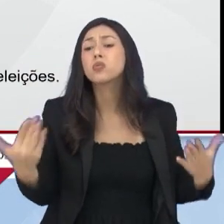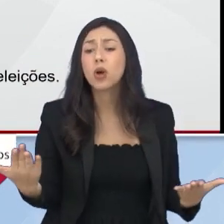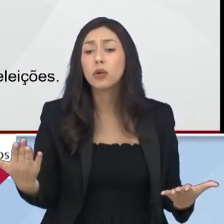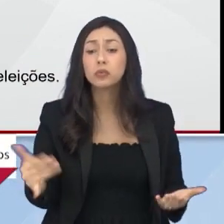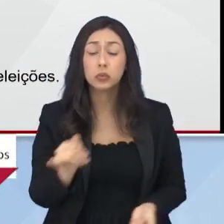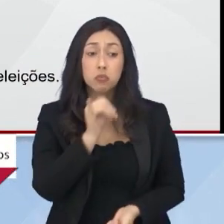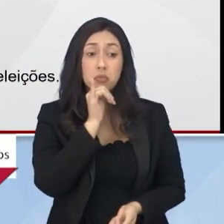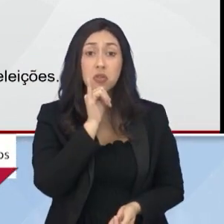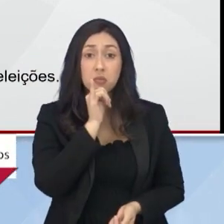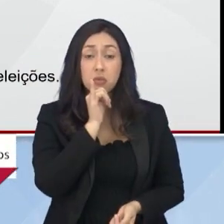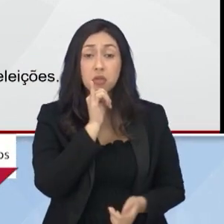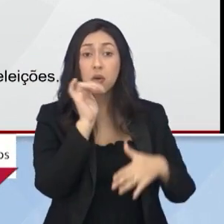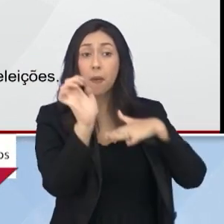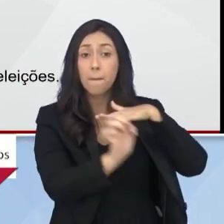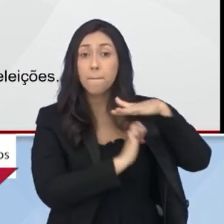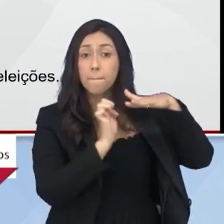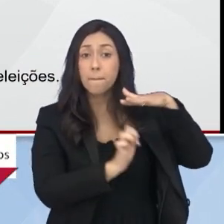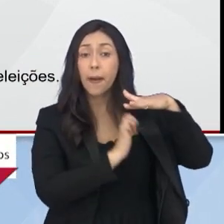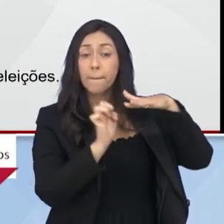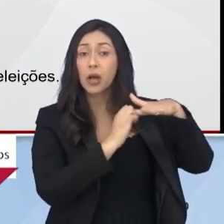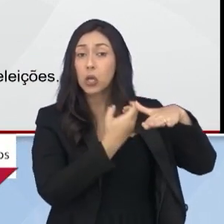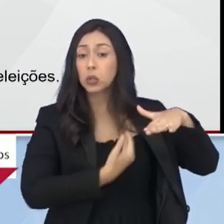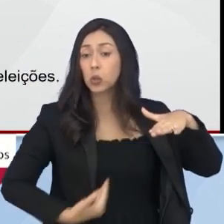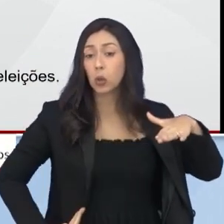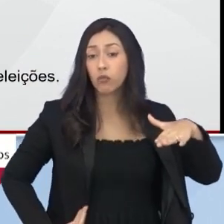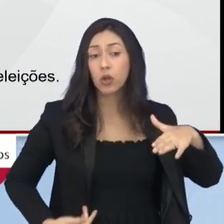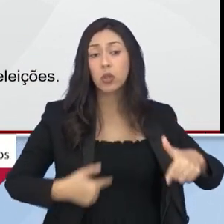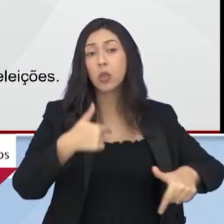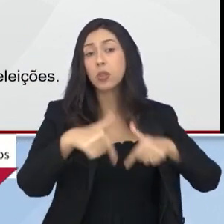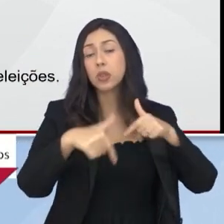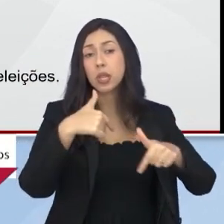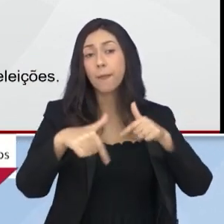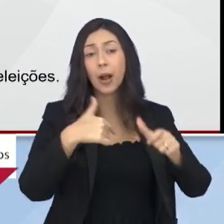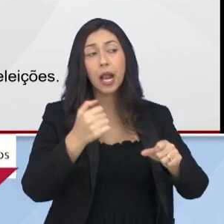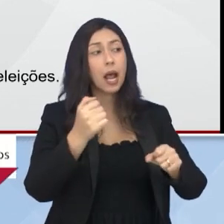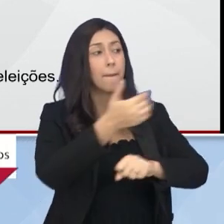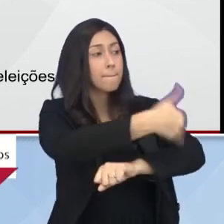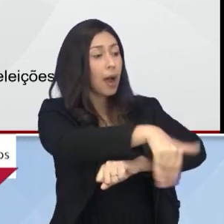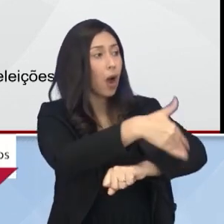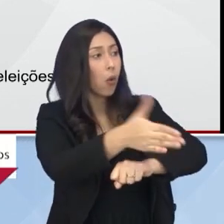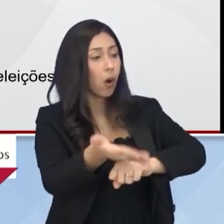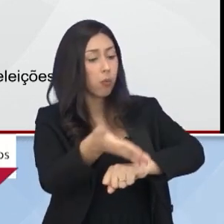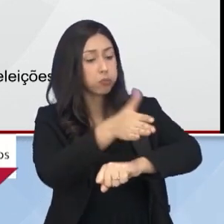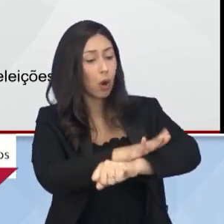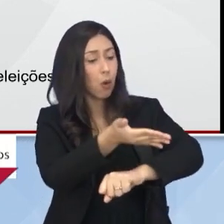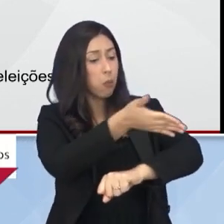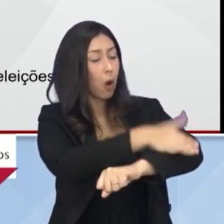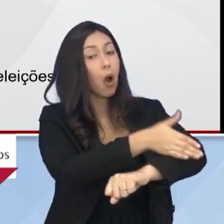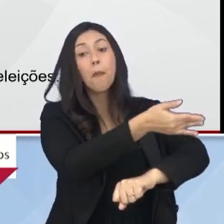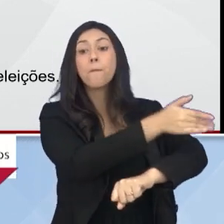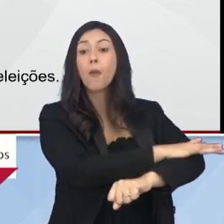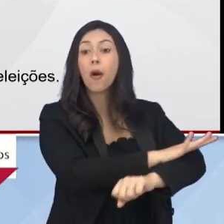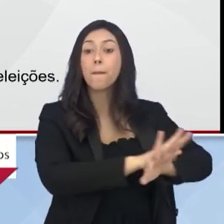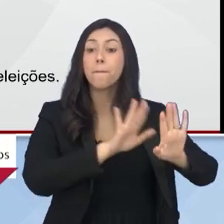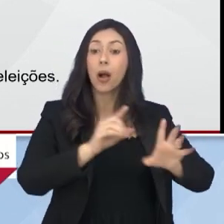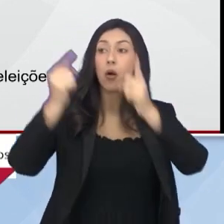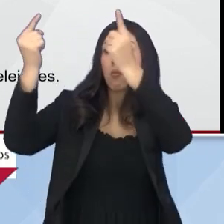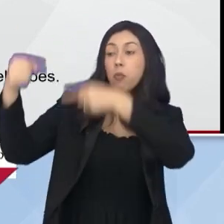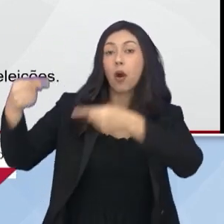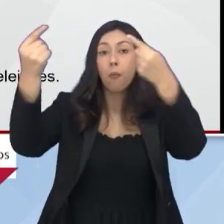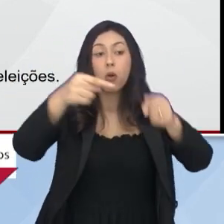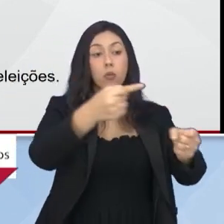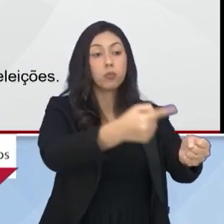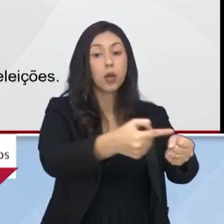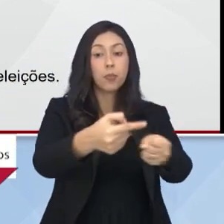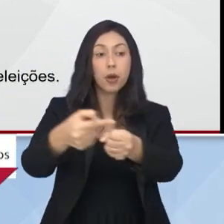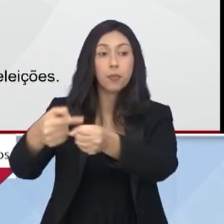pública que presta serviços de pavimentação e participa de concorrências em outros municípios Então